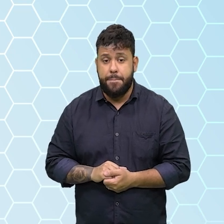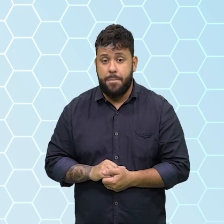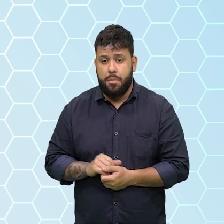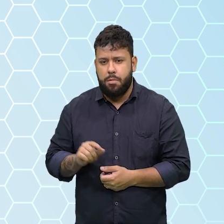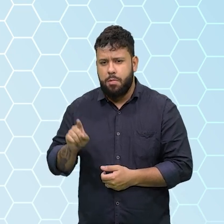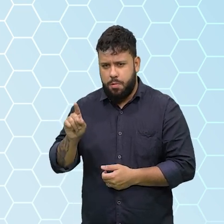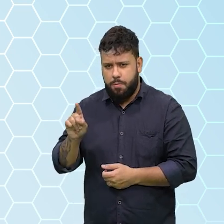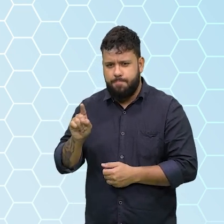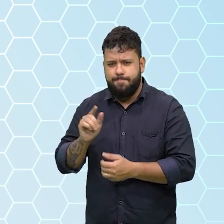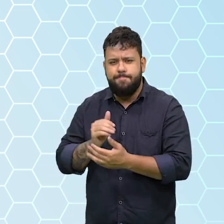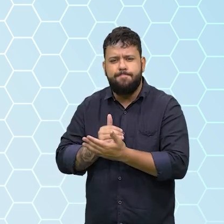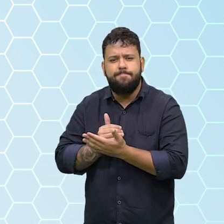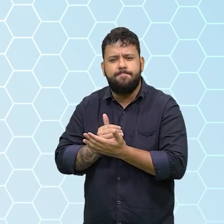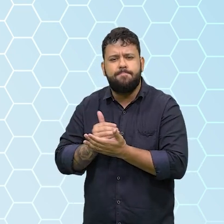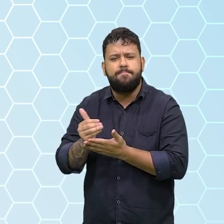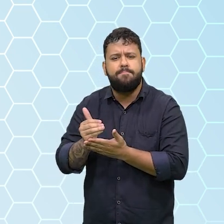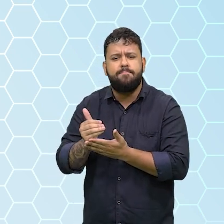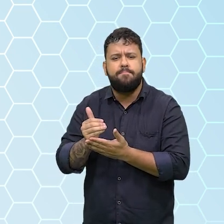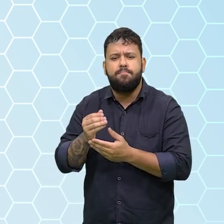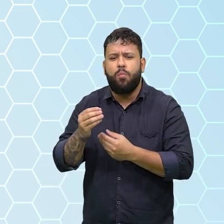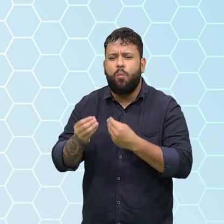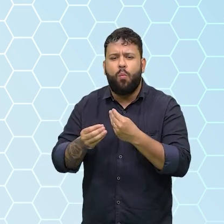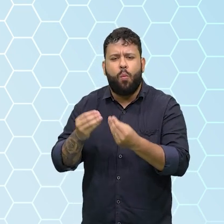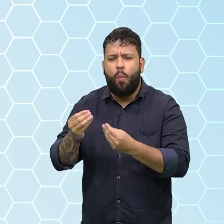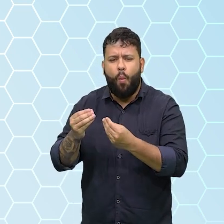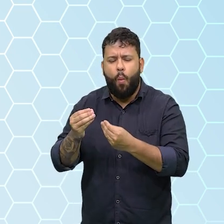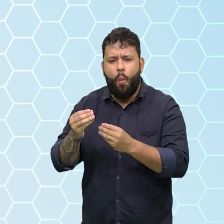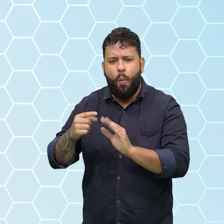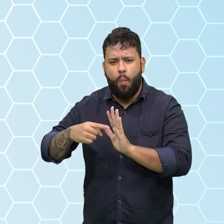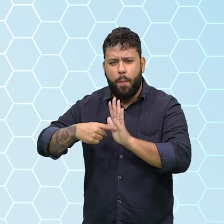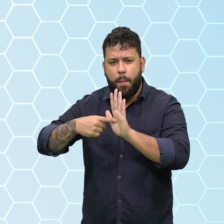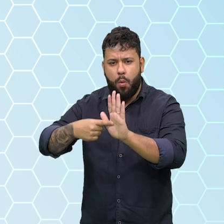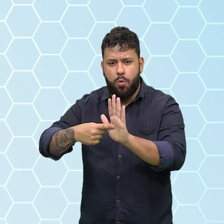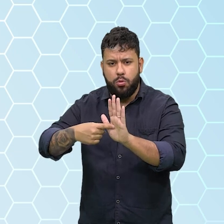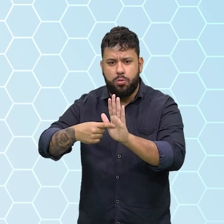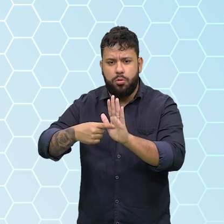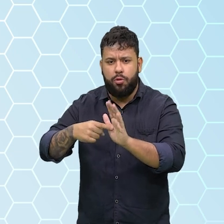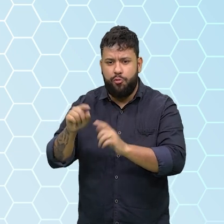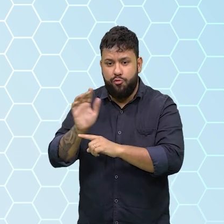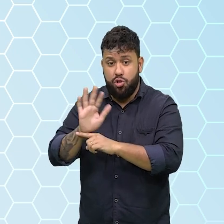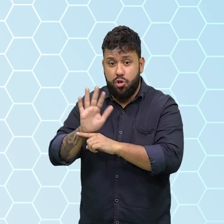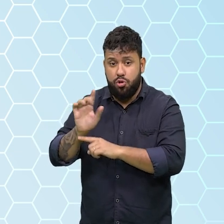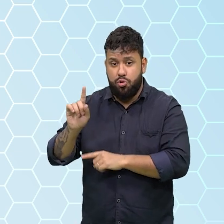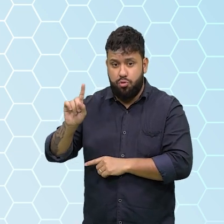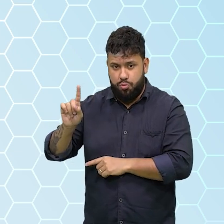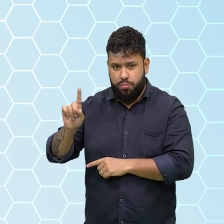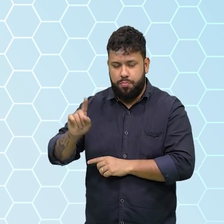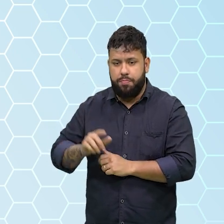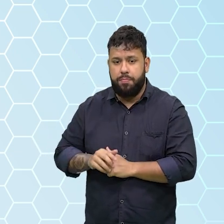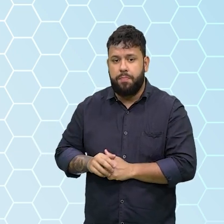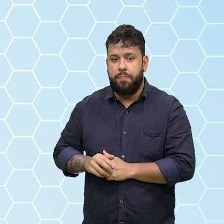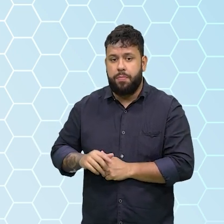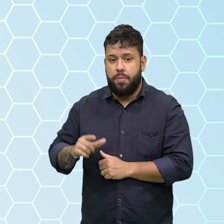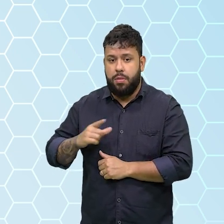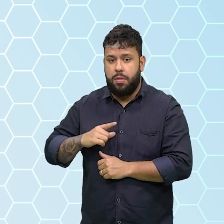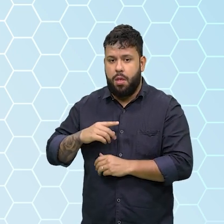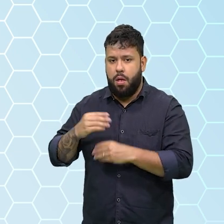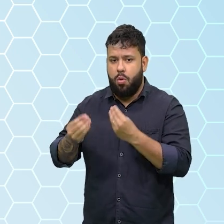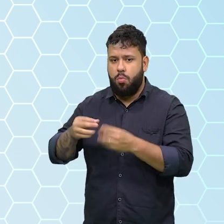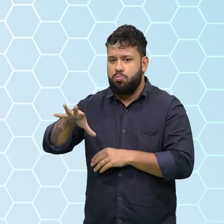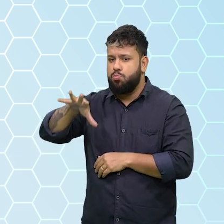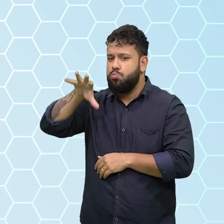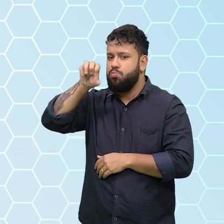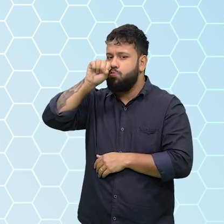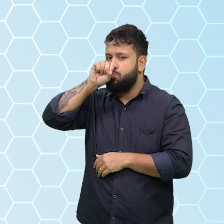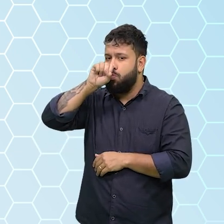ver inicialmente, tá? Uma interação com o nosso vídeo aqui. Nós temos uma árvore